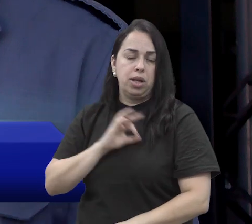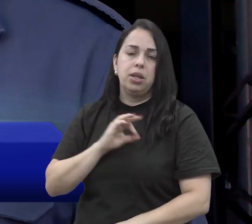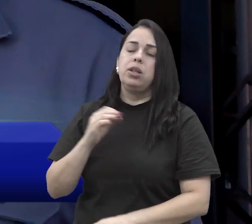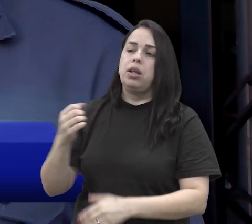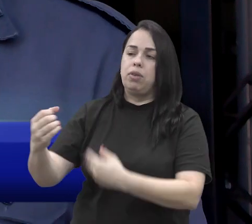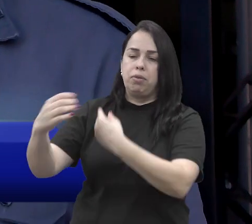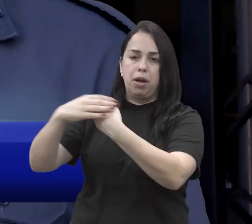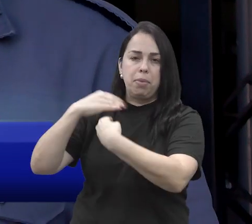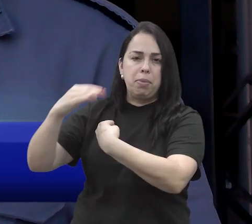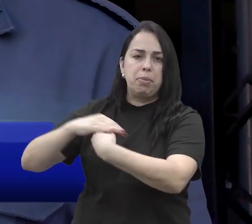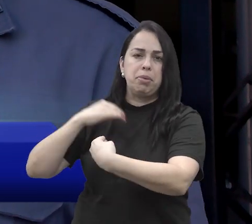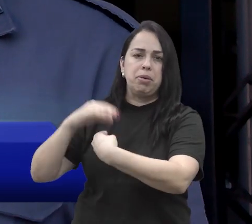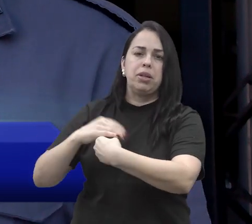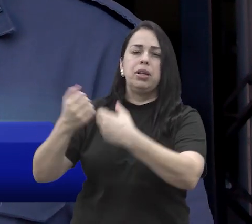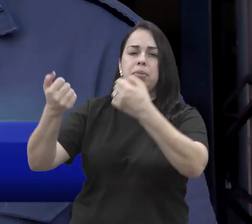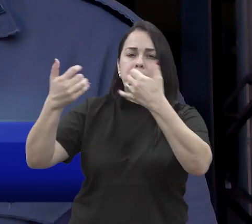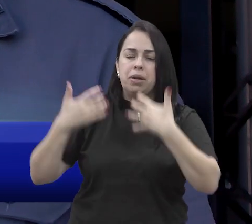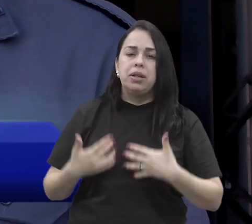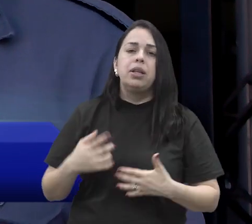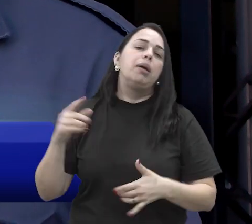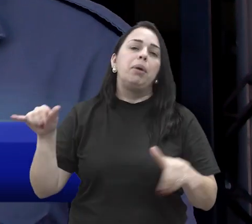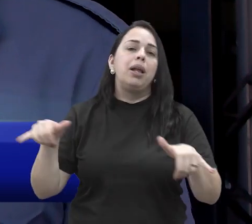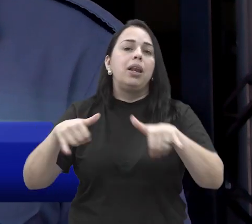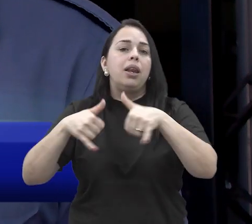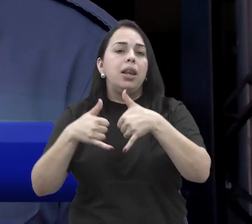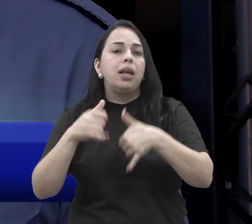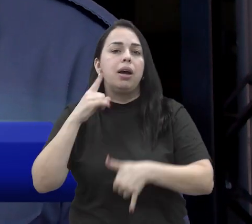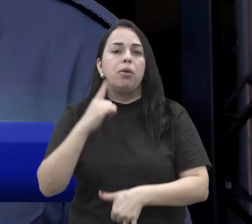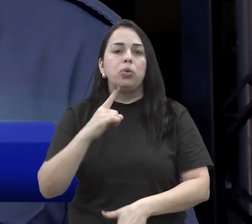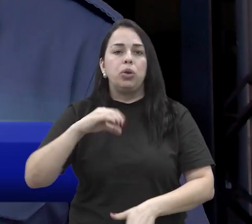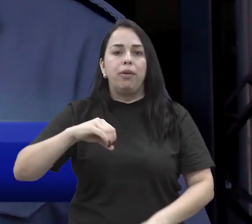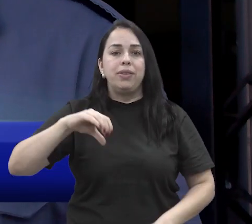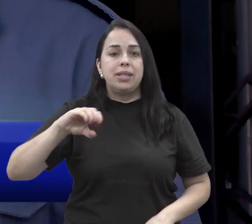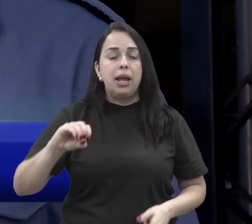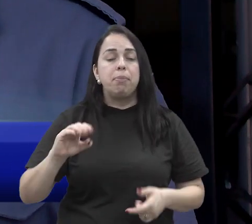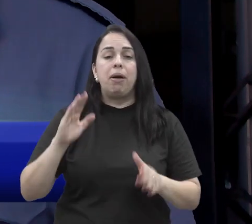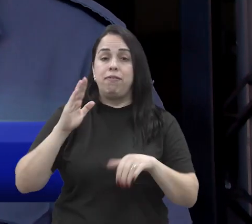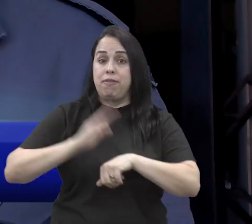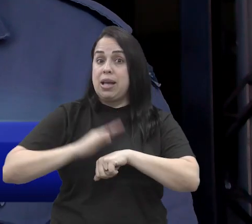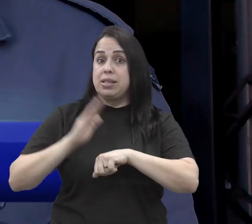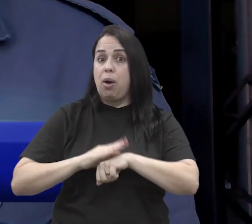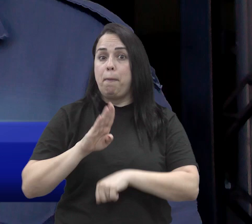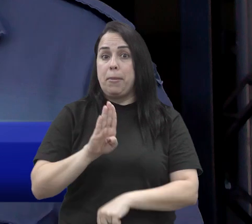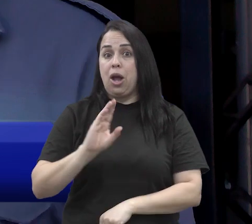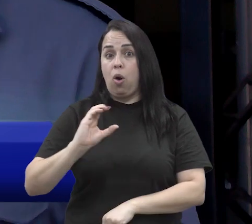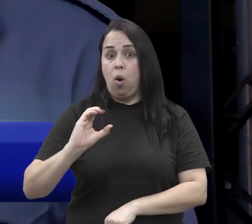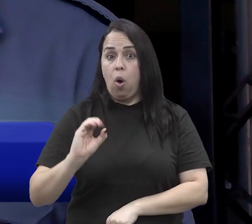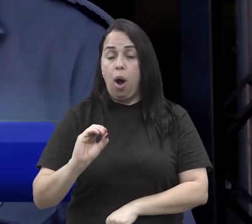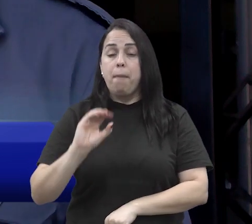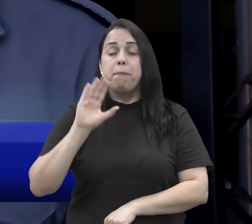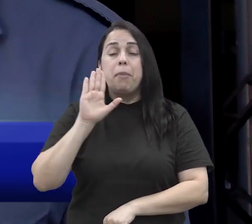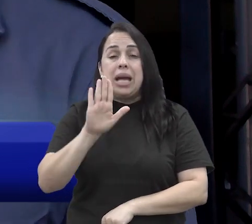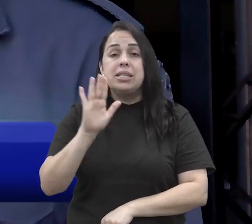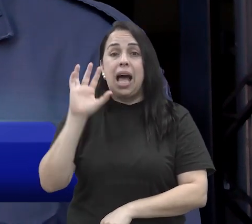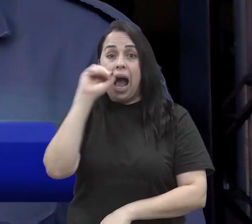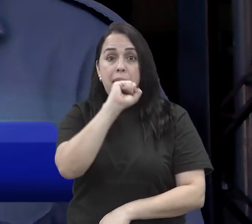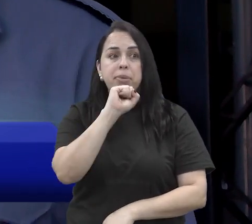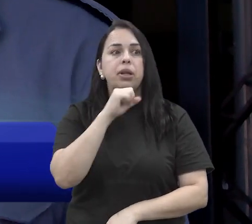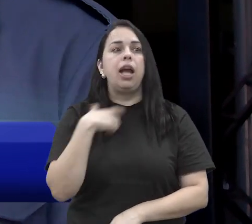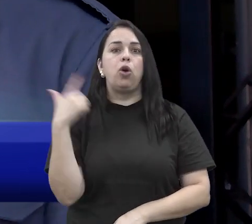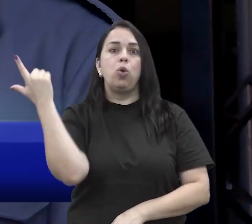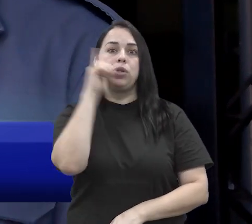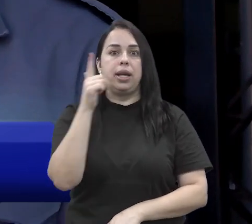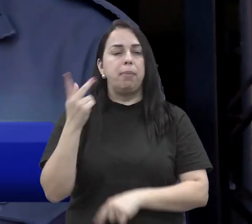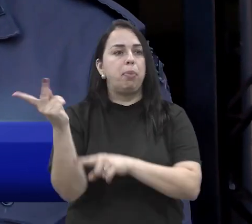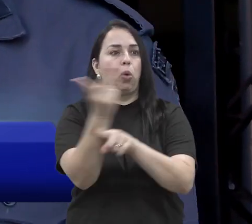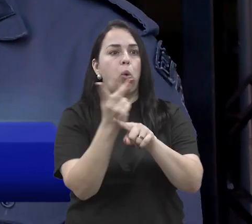as orientações necessárias, a ligação 190 é feita para registrar a ocorrência, mas quanto mais célere for esse contato, mais rápido a gente pode atuar para prender o